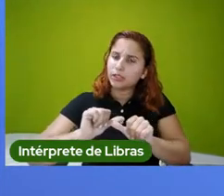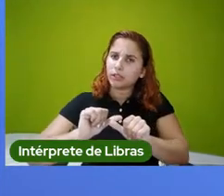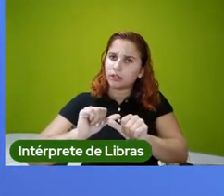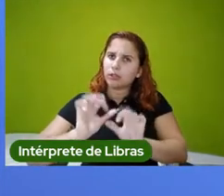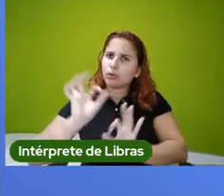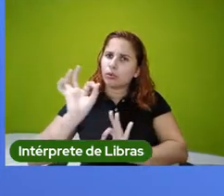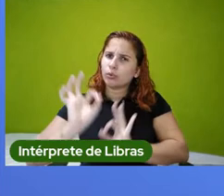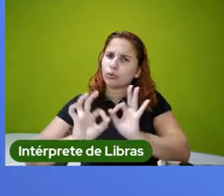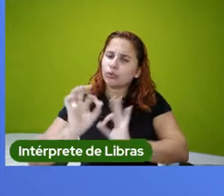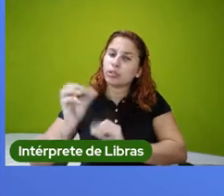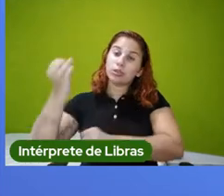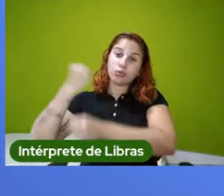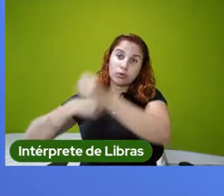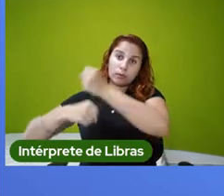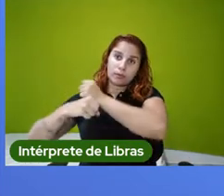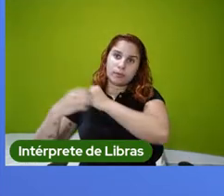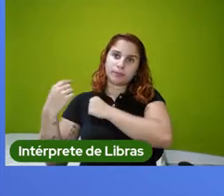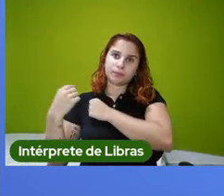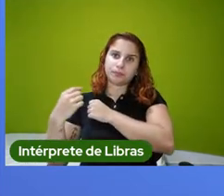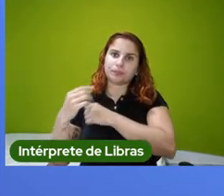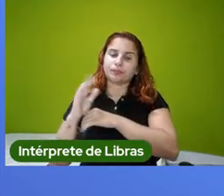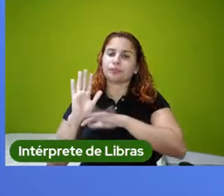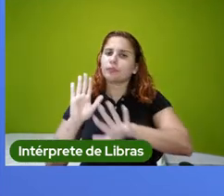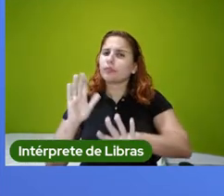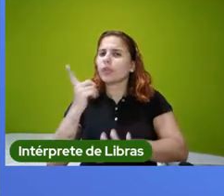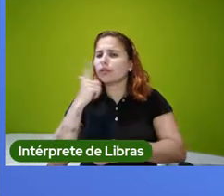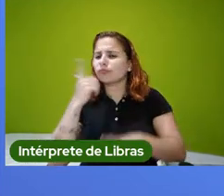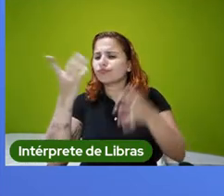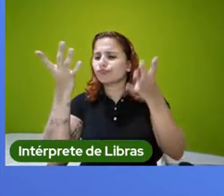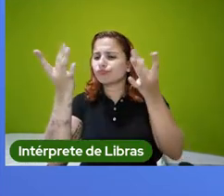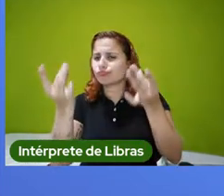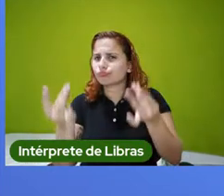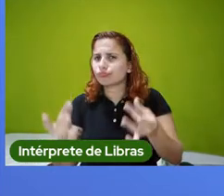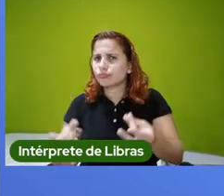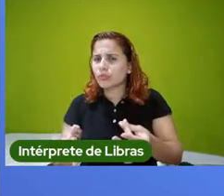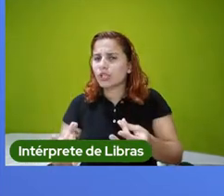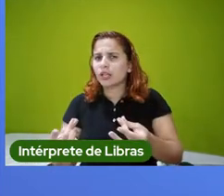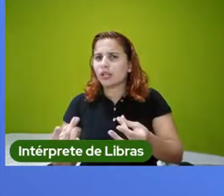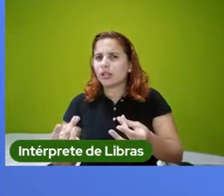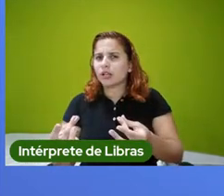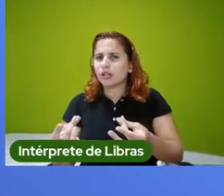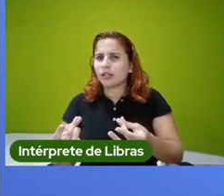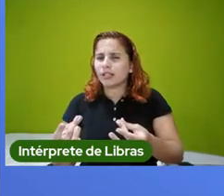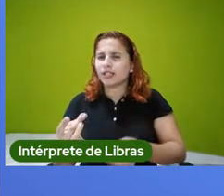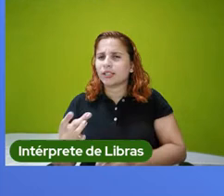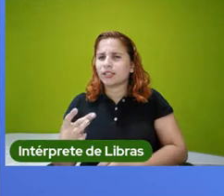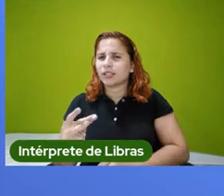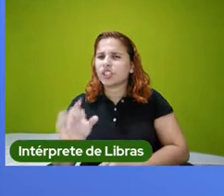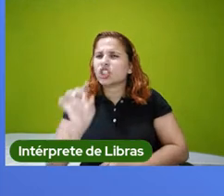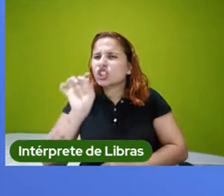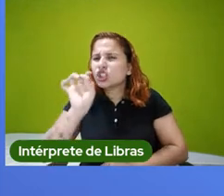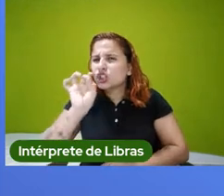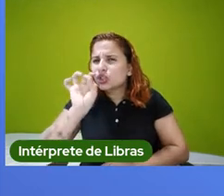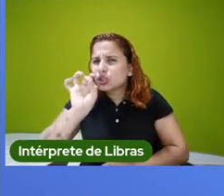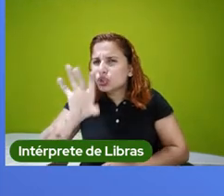apenas no ano passado, mas a análise que eu tenho do auxílio inclusão é que ele